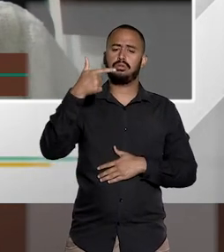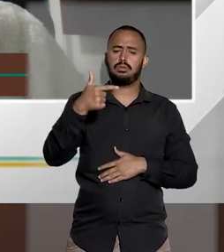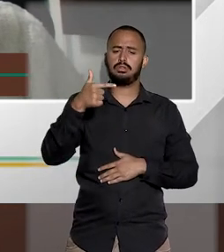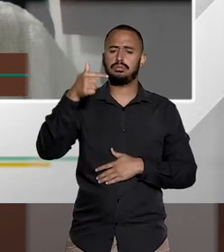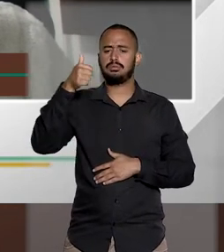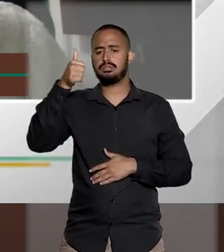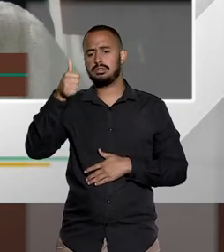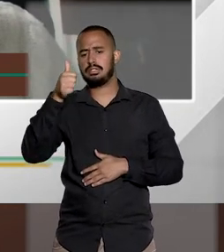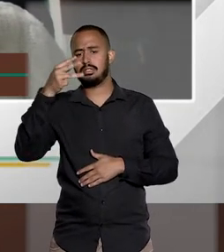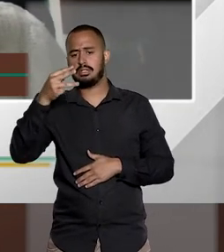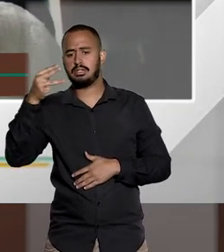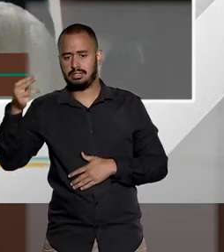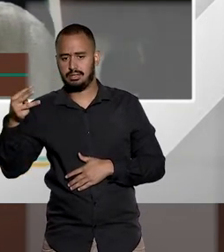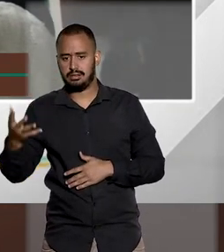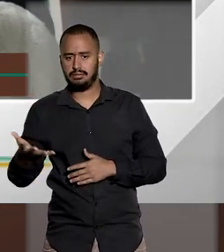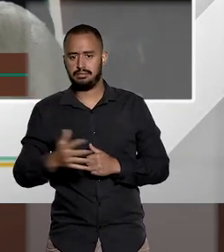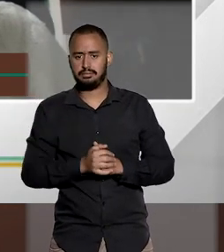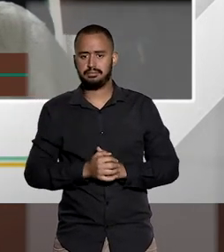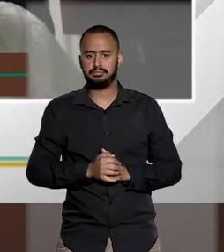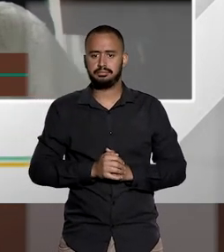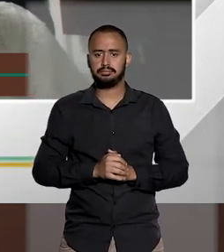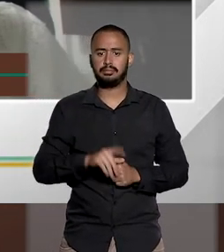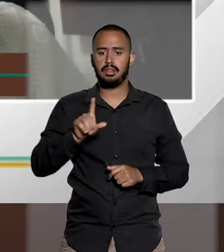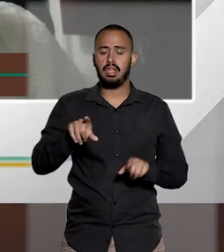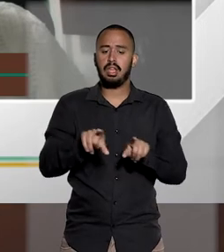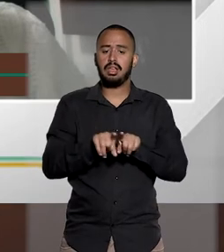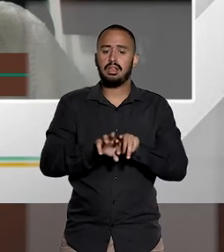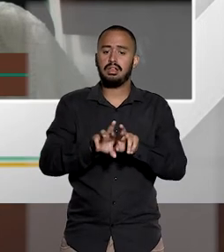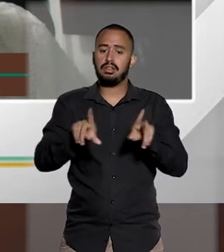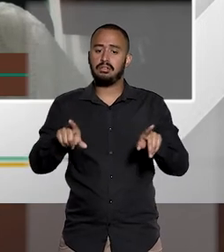14.133. É um pouco diferente a solução da